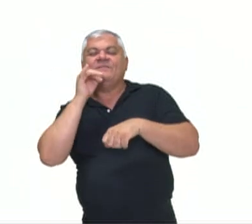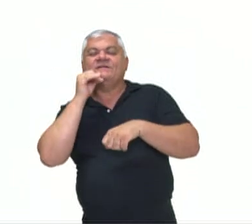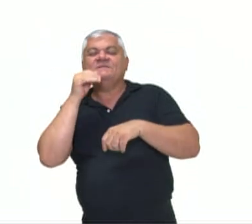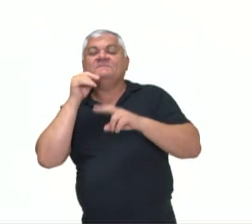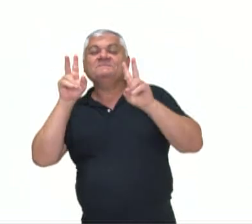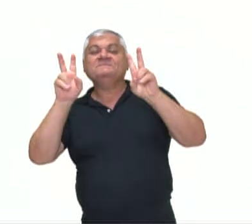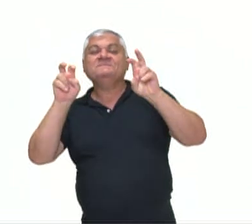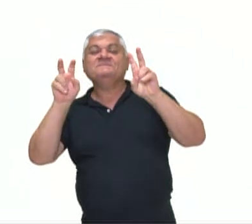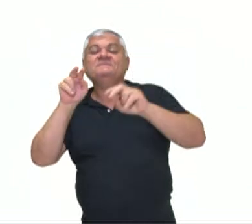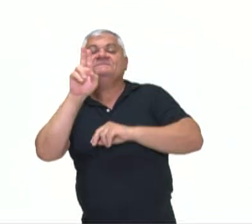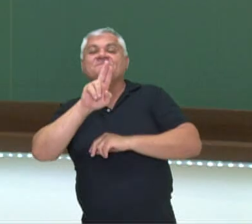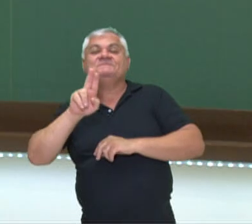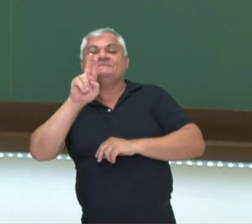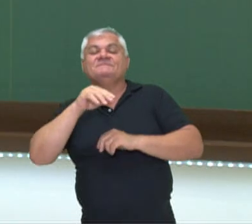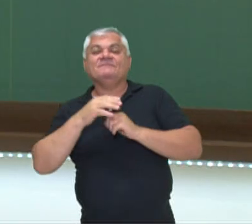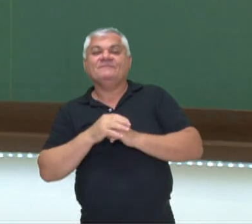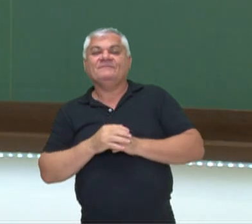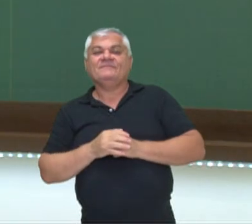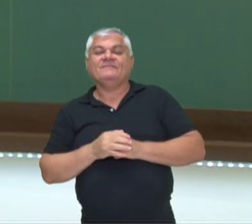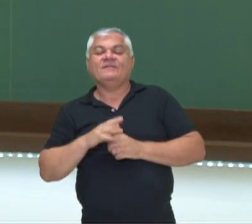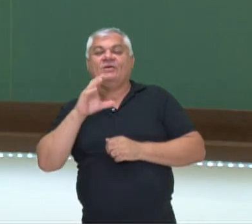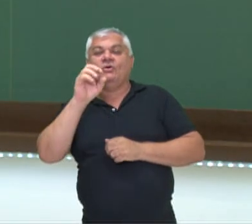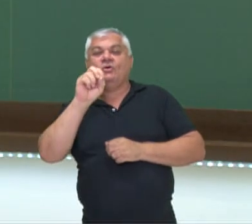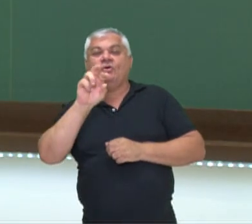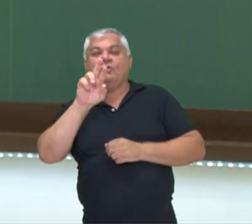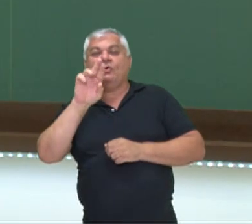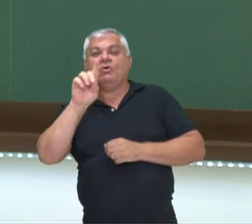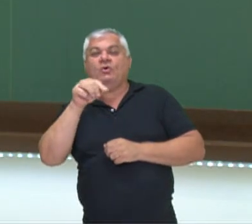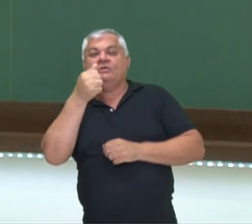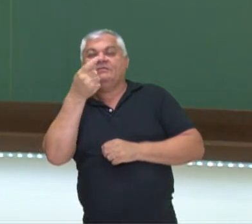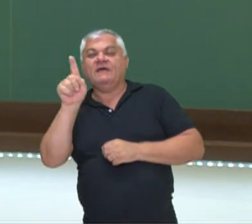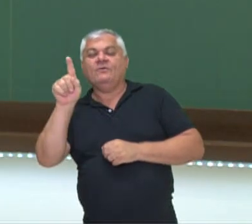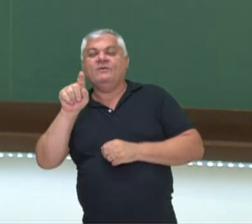terminologia que usava-se que era o cordão sanitário, uma